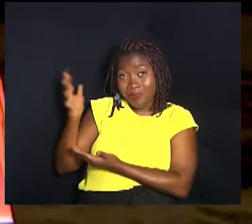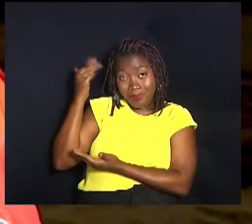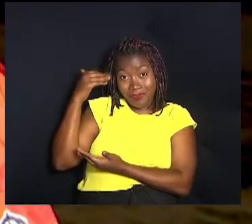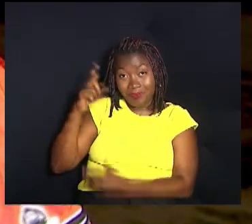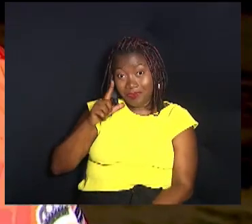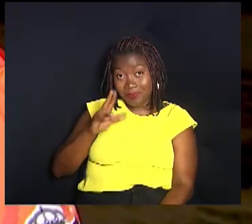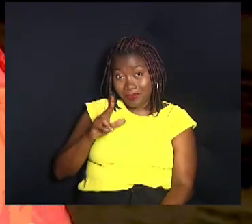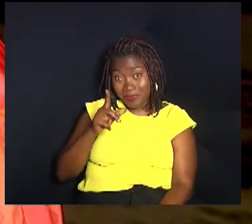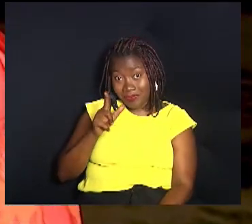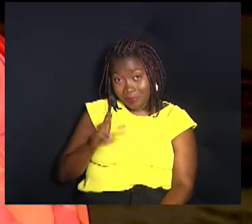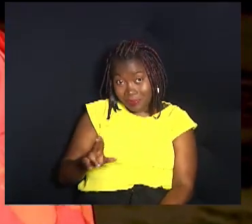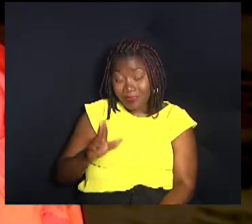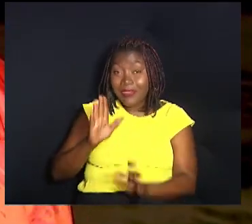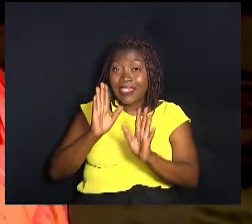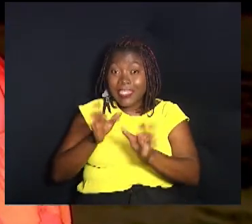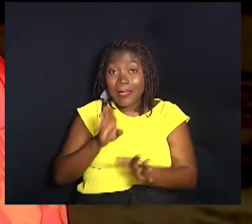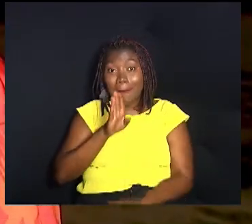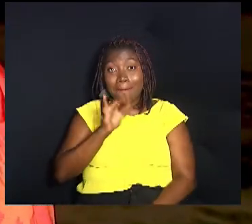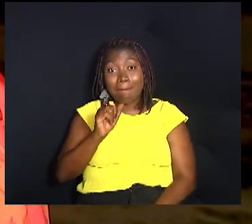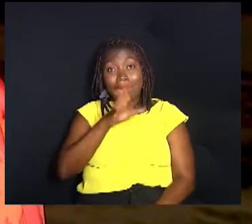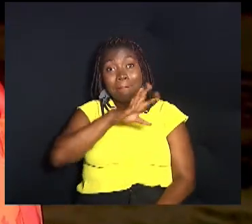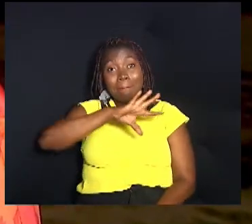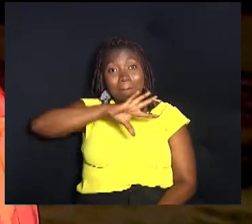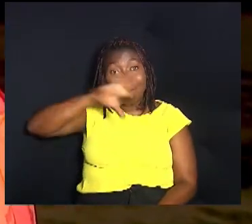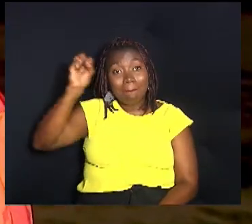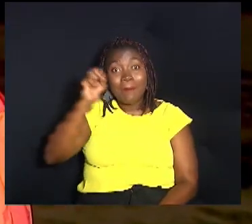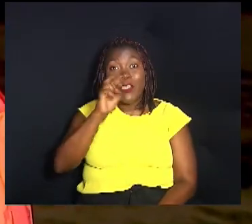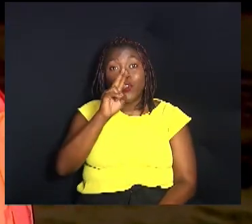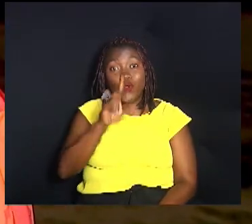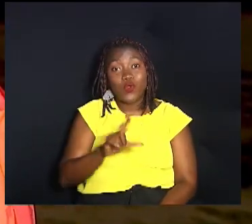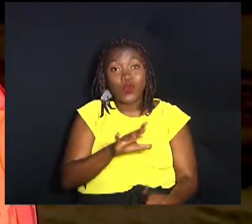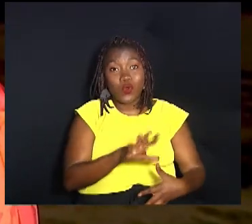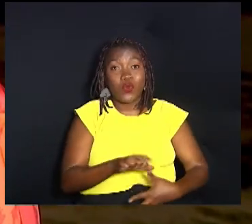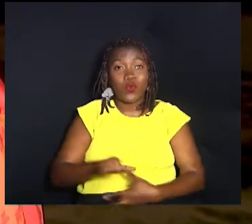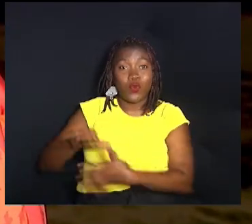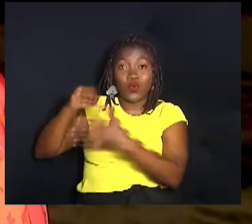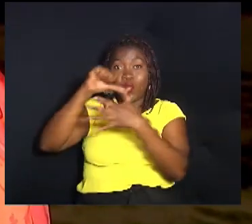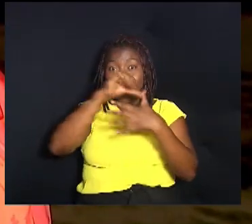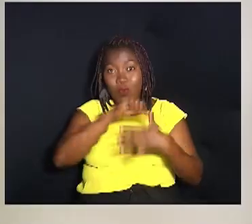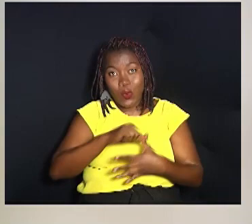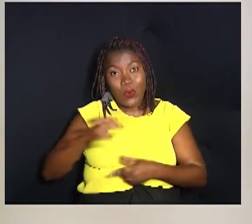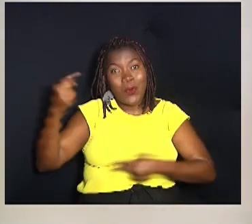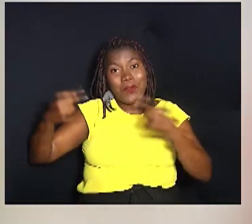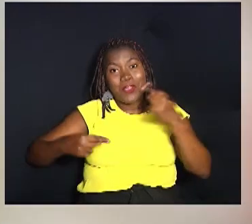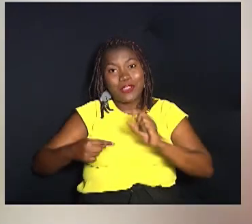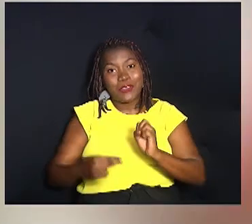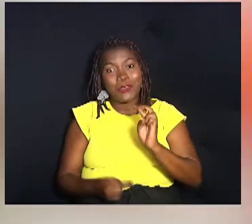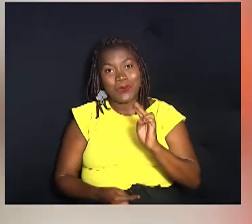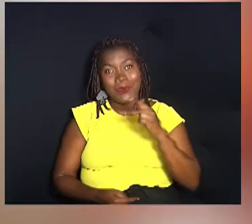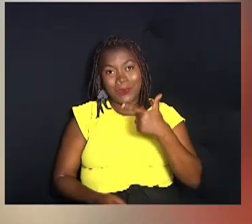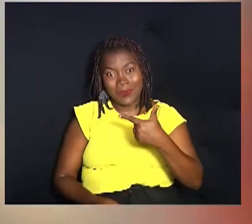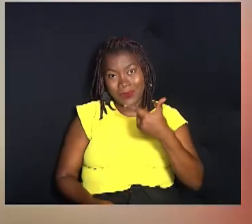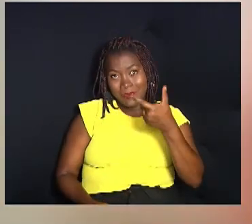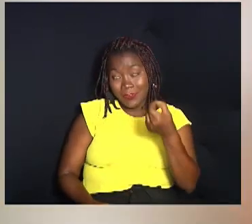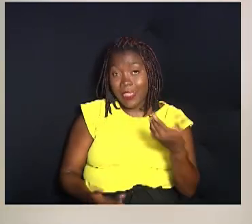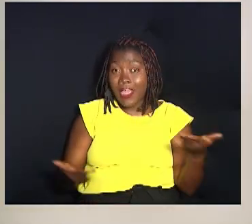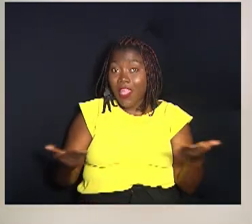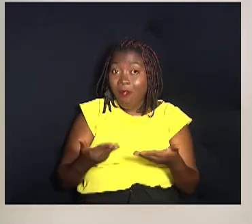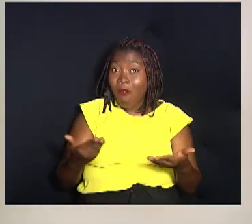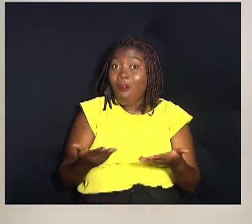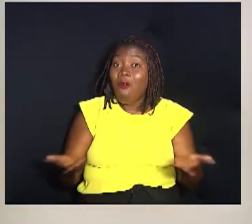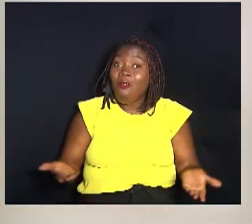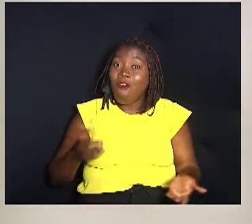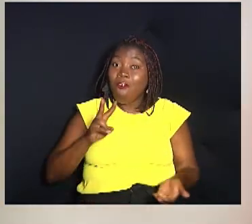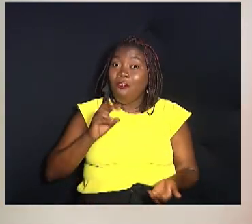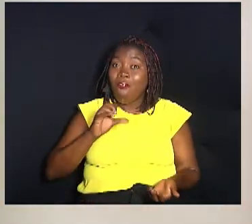Lulu, já foi bicampeã sul-americana pelo sub-20 da seleção brasileira e hoje é a atual volante do time